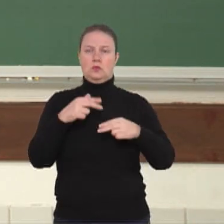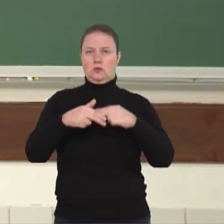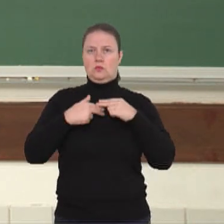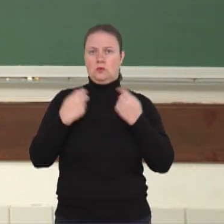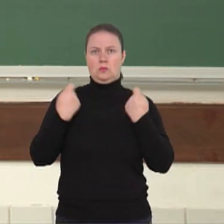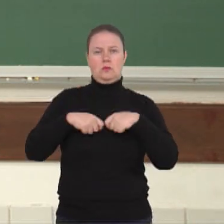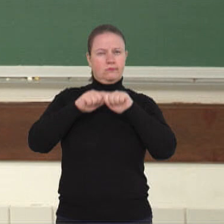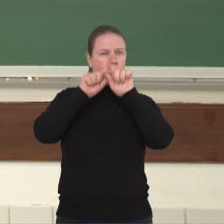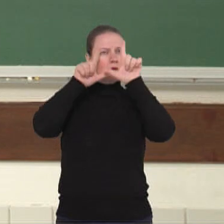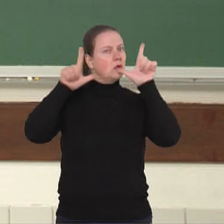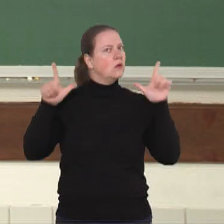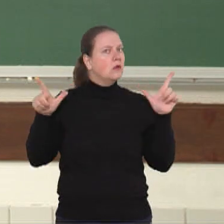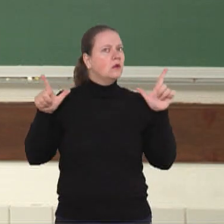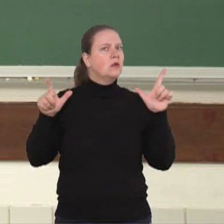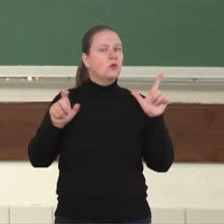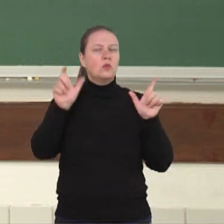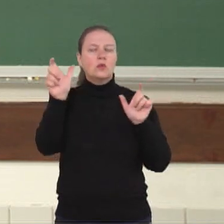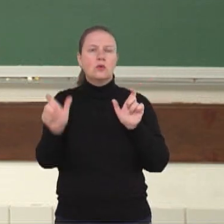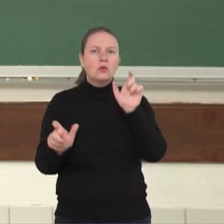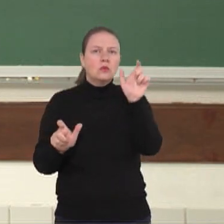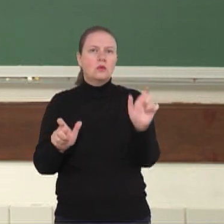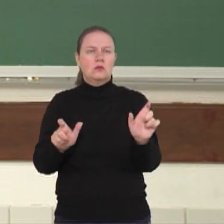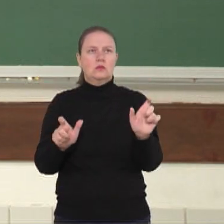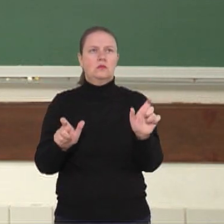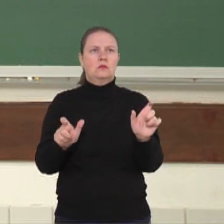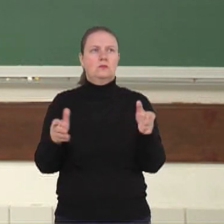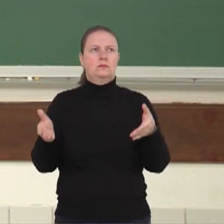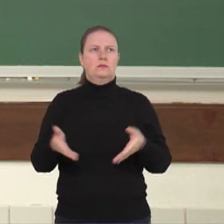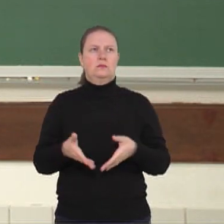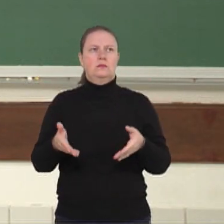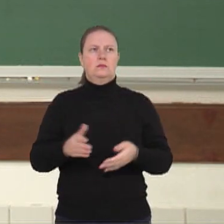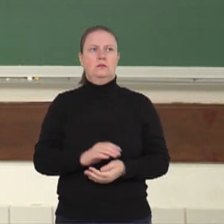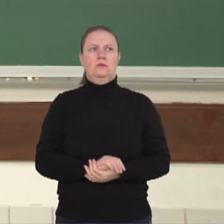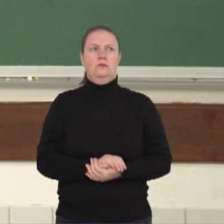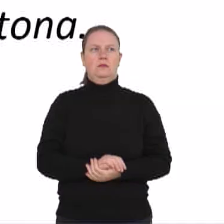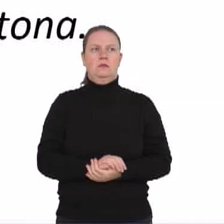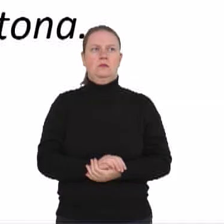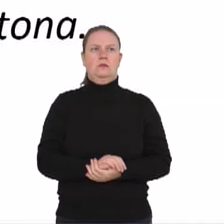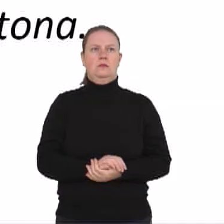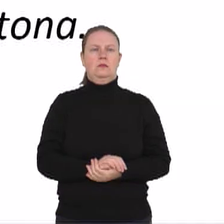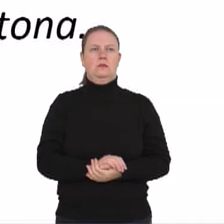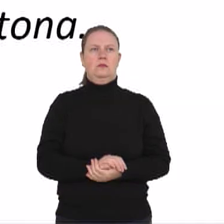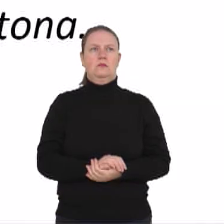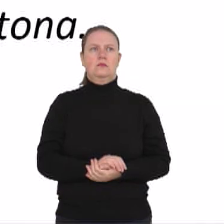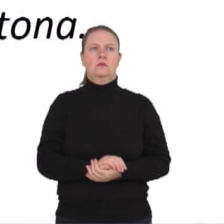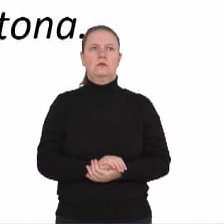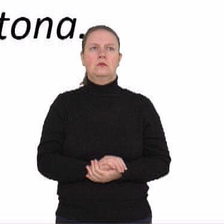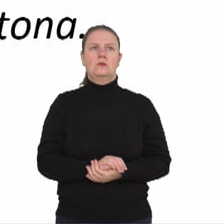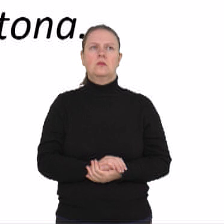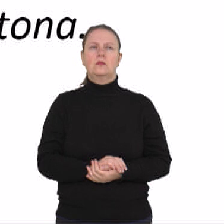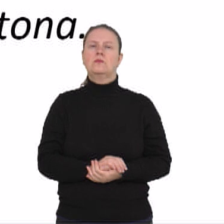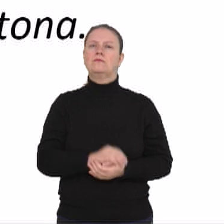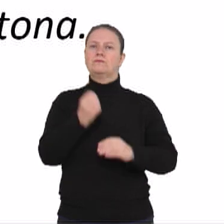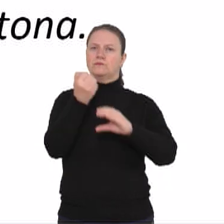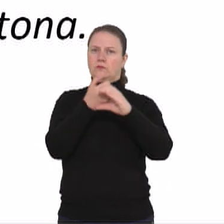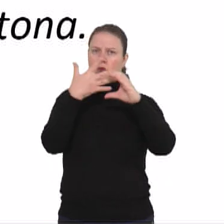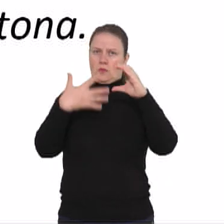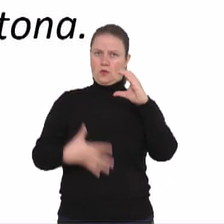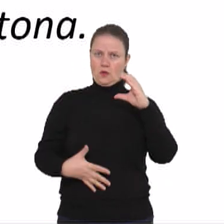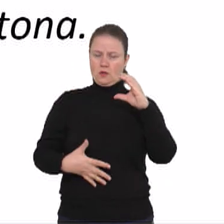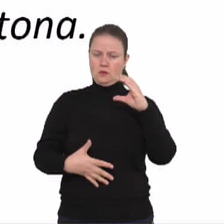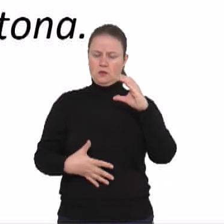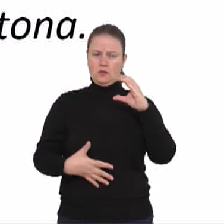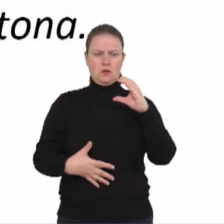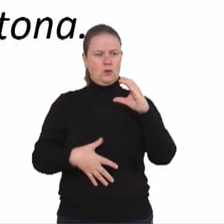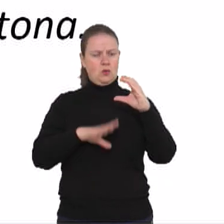uma clareza do sujeito e do predicado que a gente viu agora. Vamos lá para o predicativo do sujeito. Ele atribui característica ao